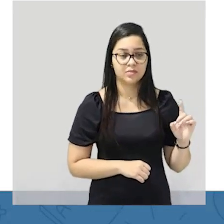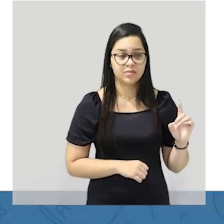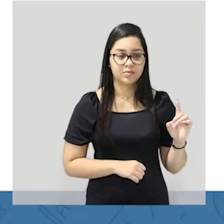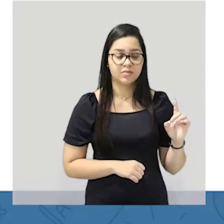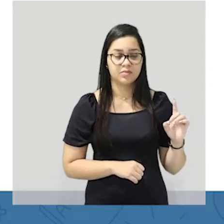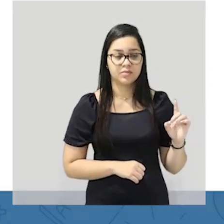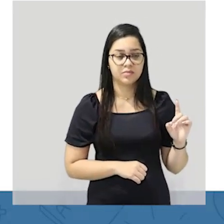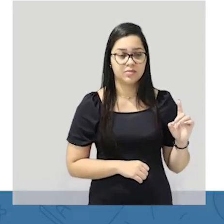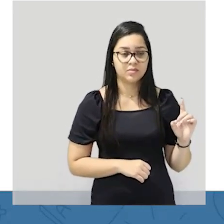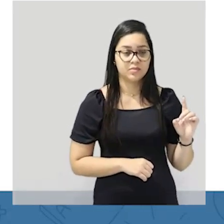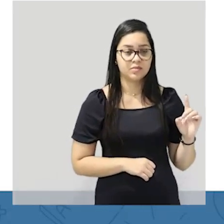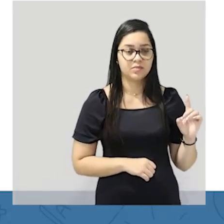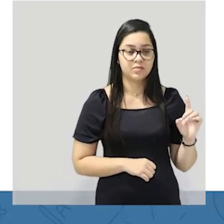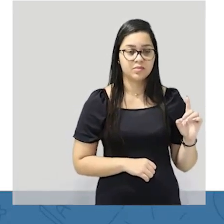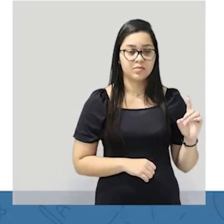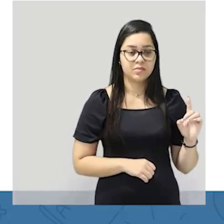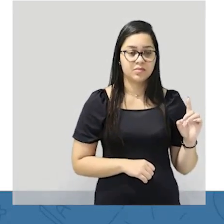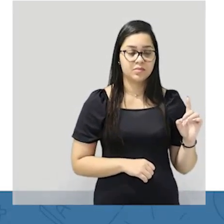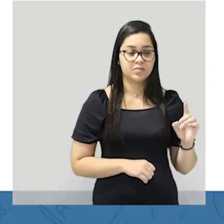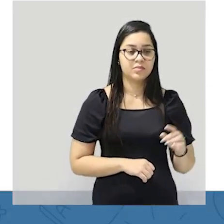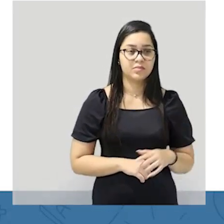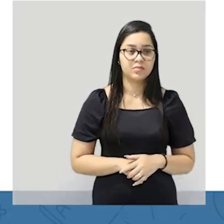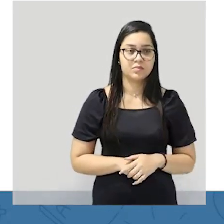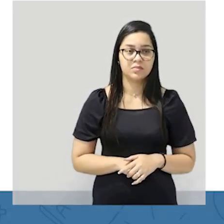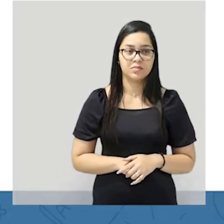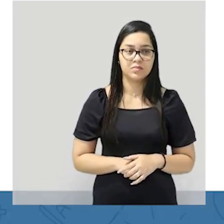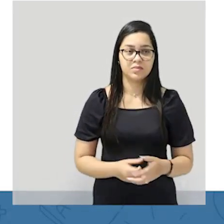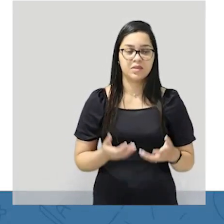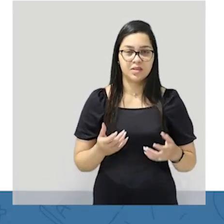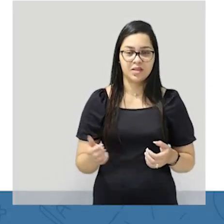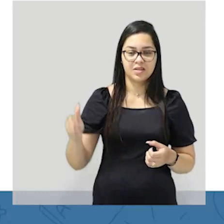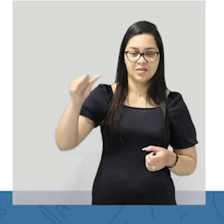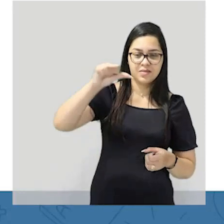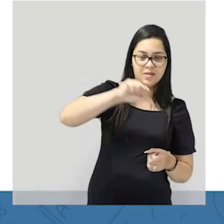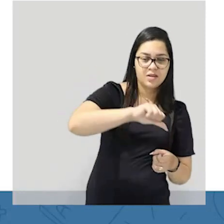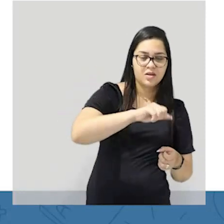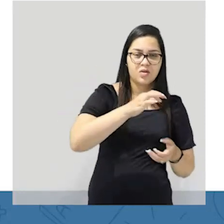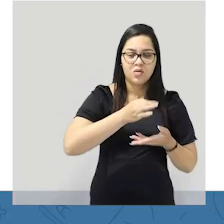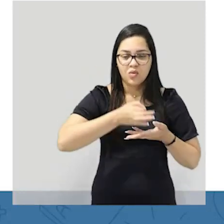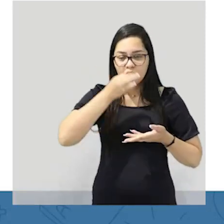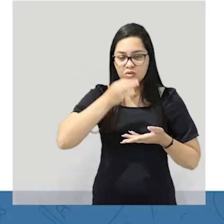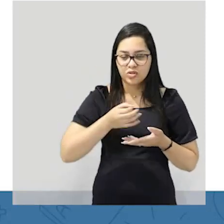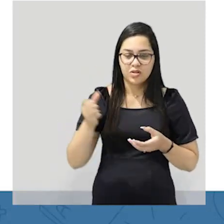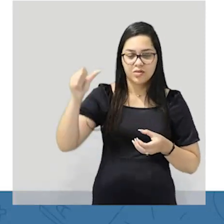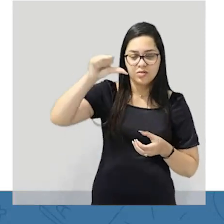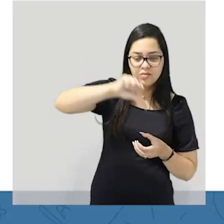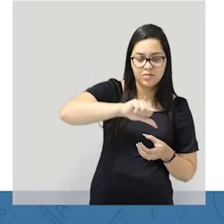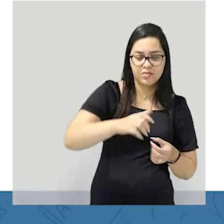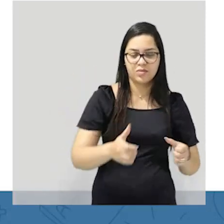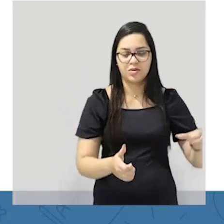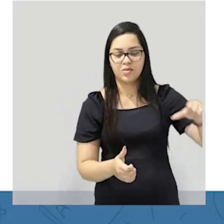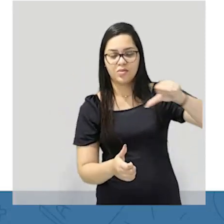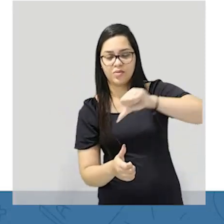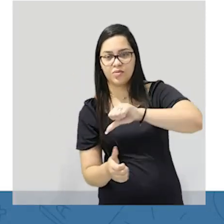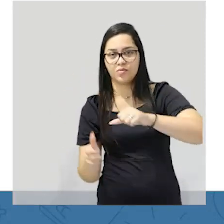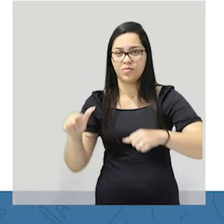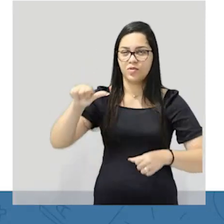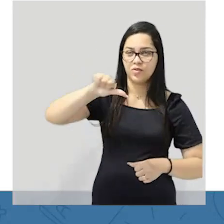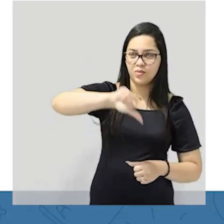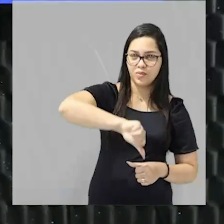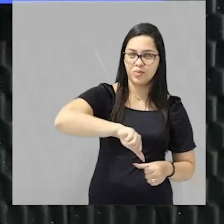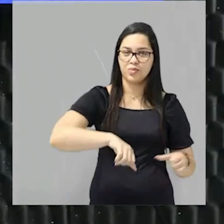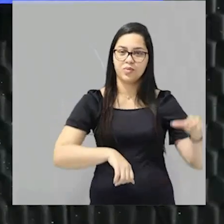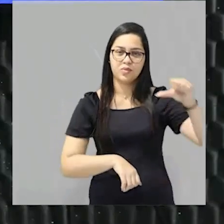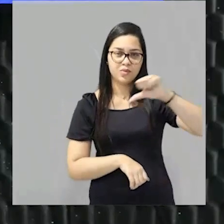seja, nessas situações corriqueiras do dia a dia, nós usamos essas expressões, temperatura, né, e calor, e aqui a gente